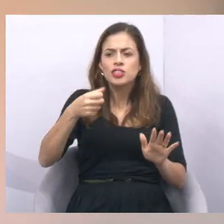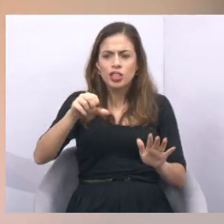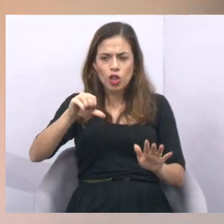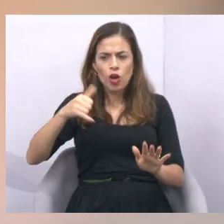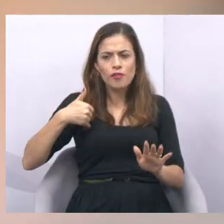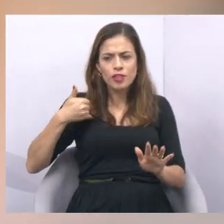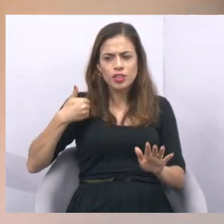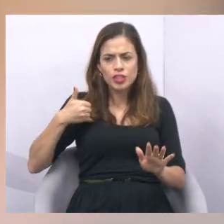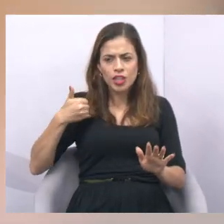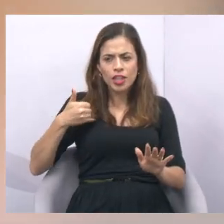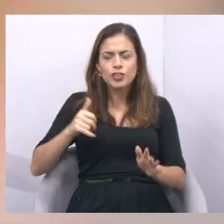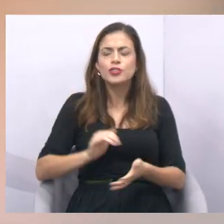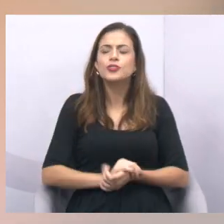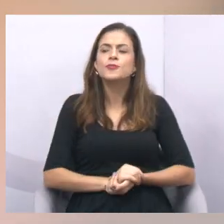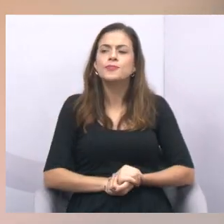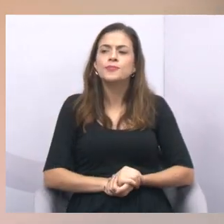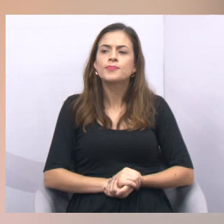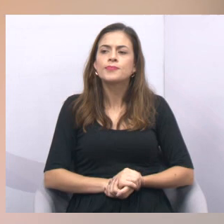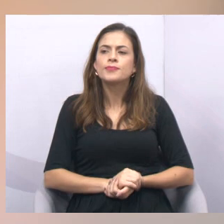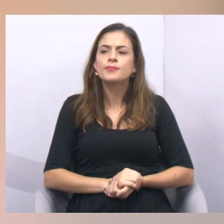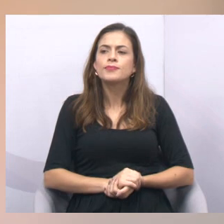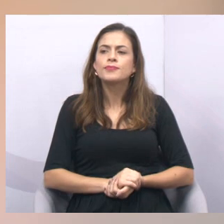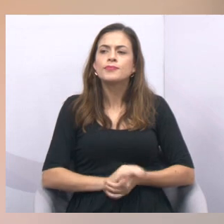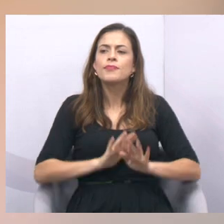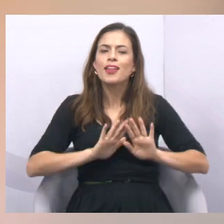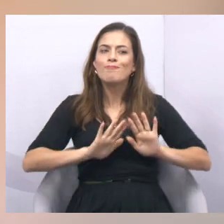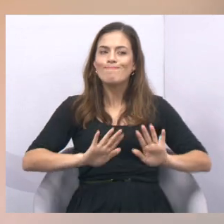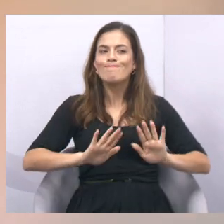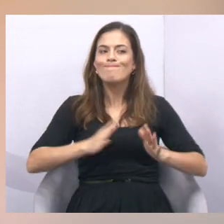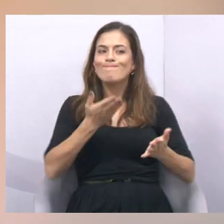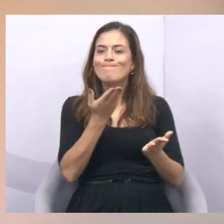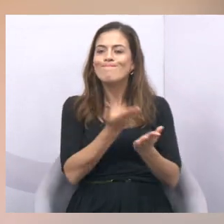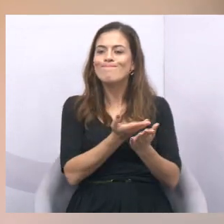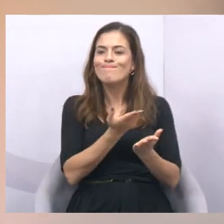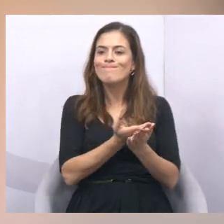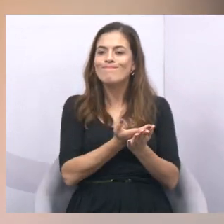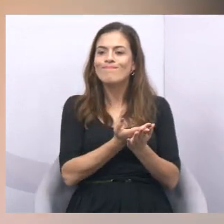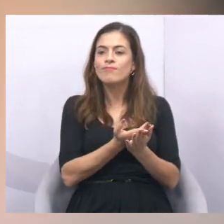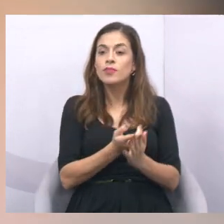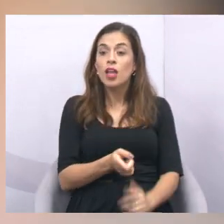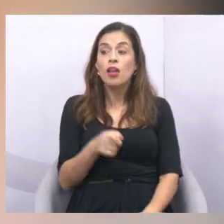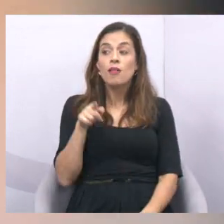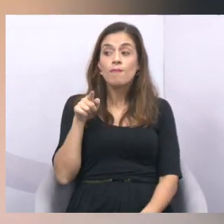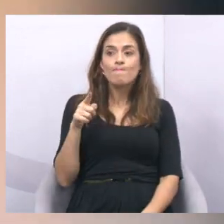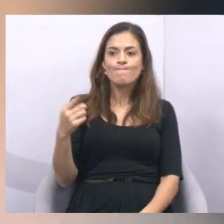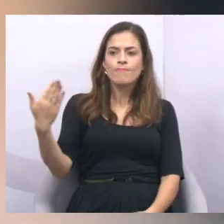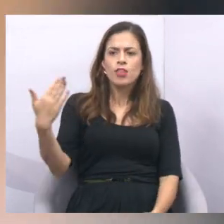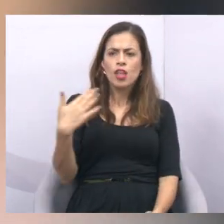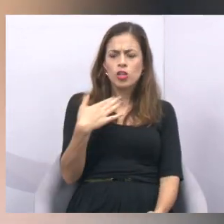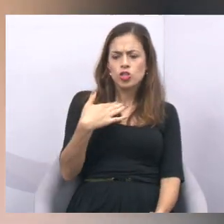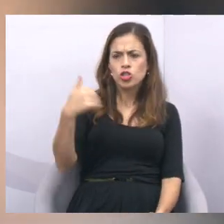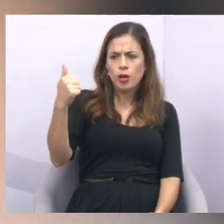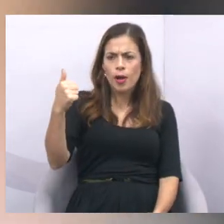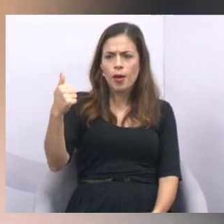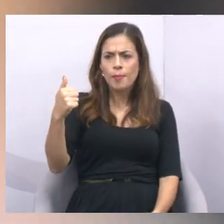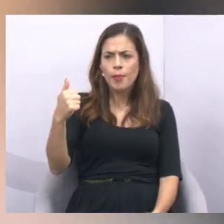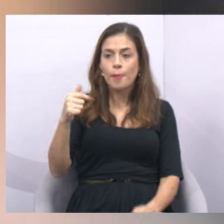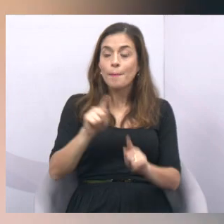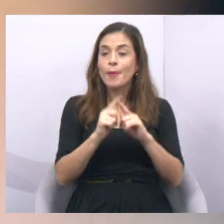Edivar, e parei de estudar, né? E você me voltou para a equipe juvenil.